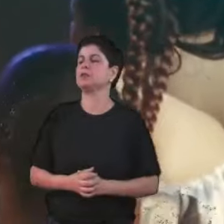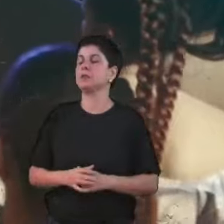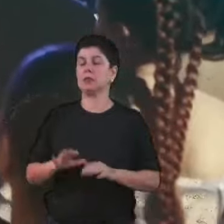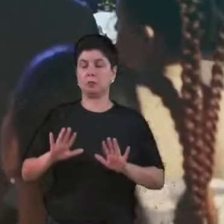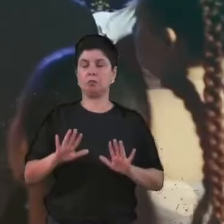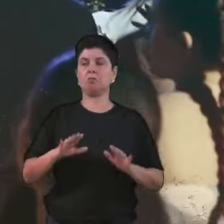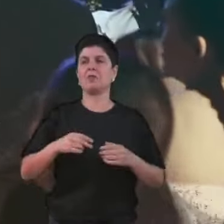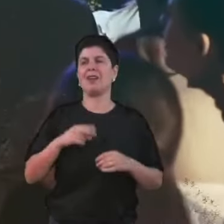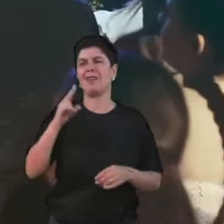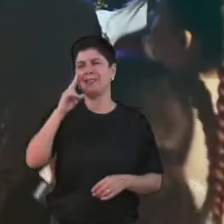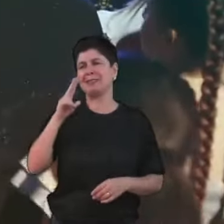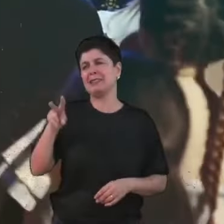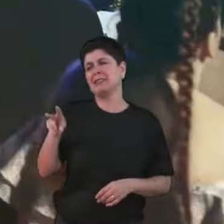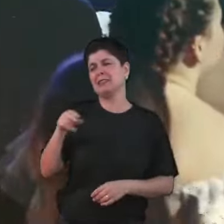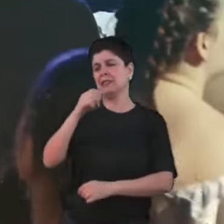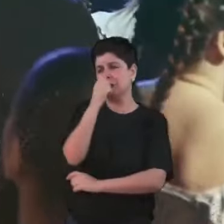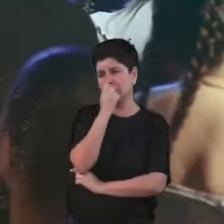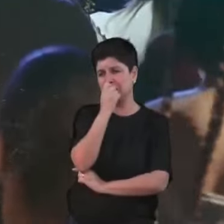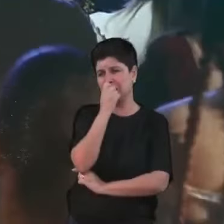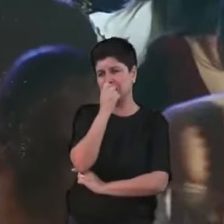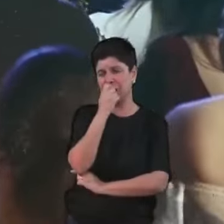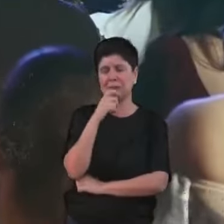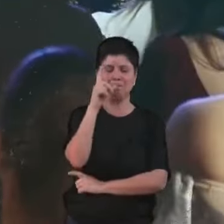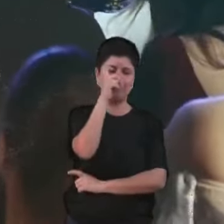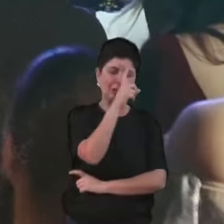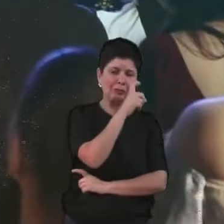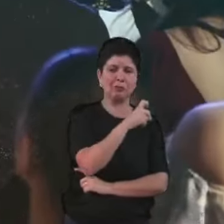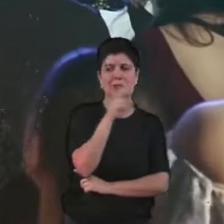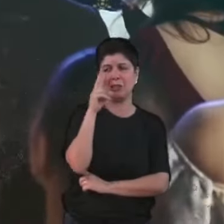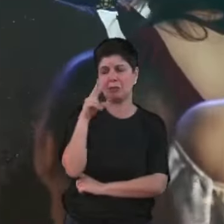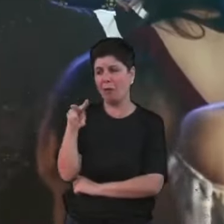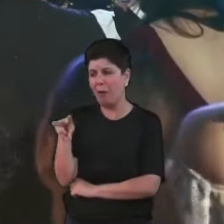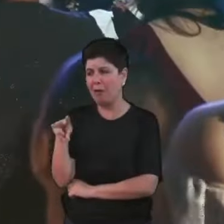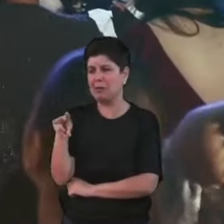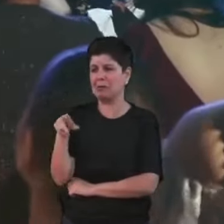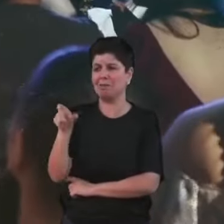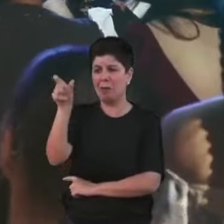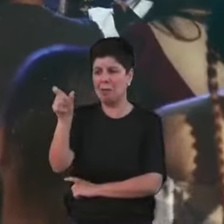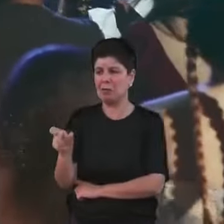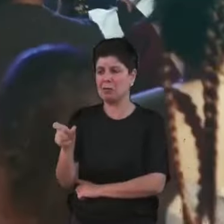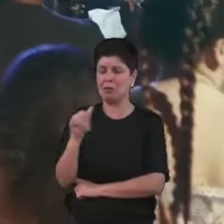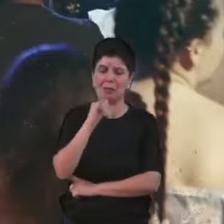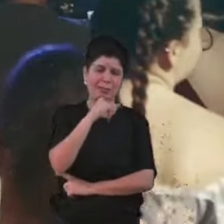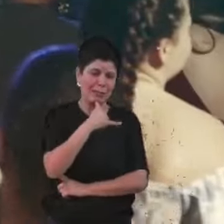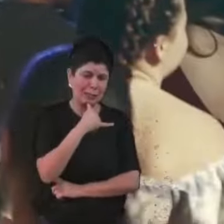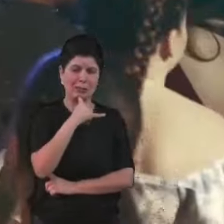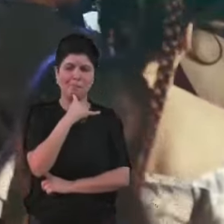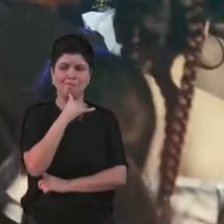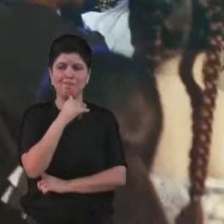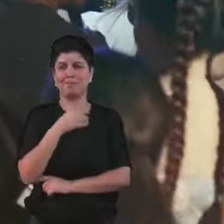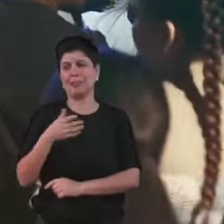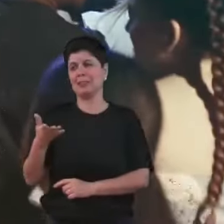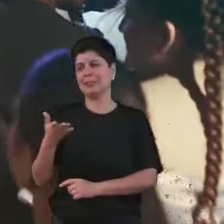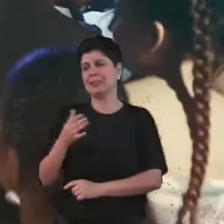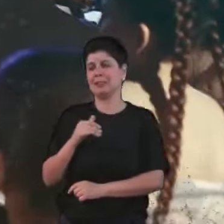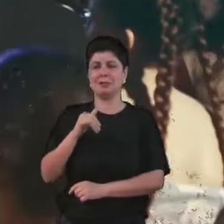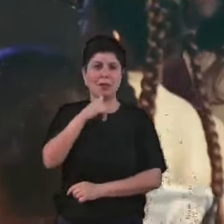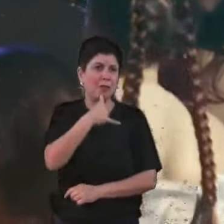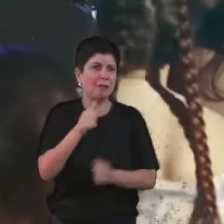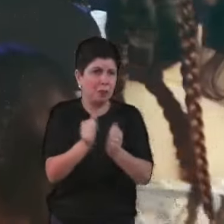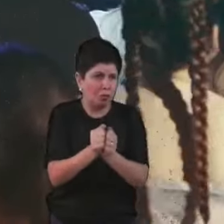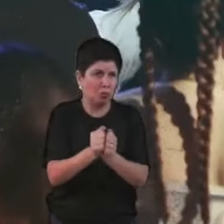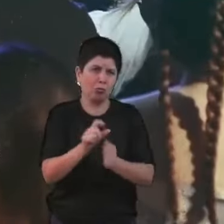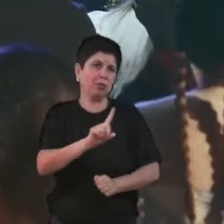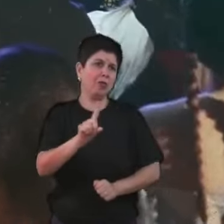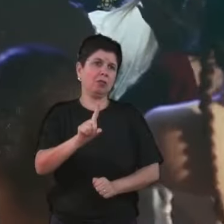olha, eu sei que não é fácil essa situação. Alegria não significa ficar dando risada o tempo todo. Ah, tô alegre, tô alegre. Não